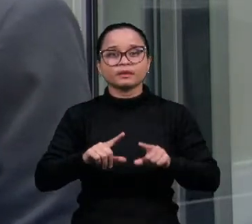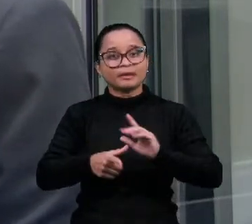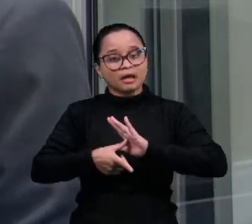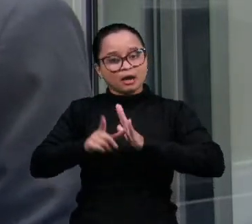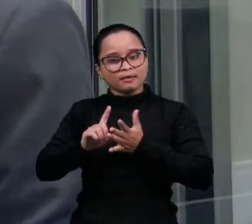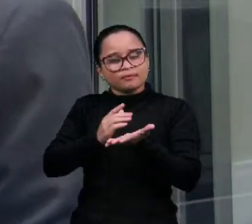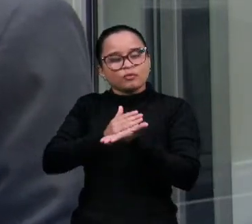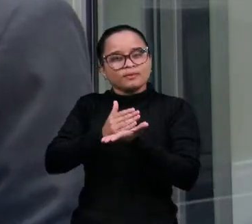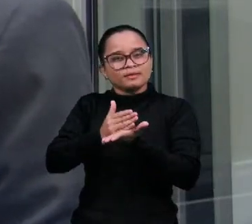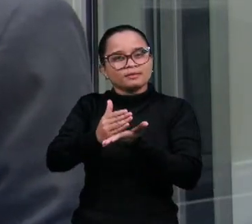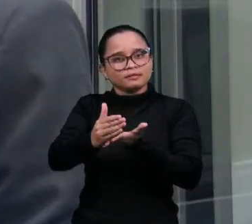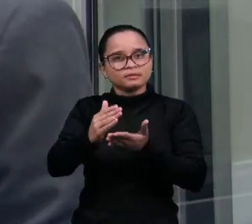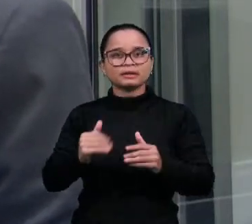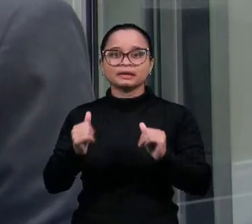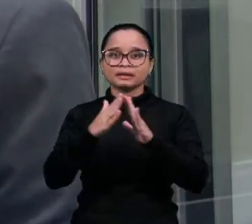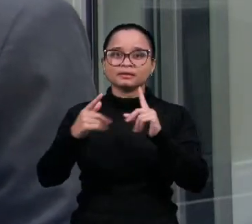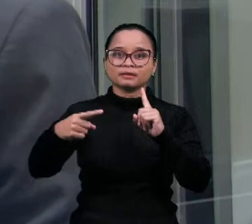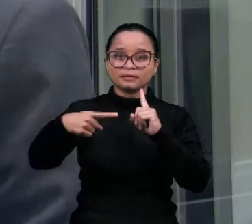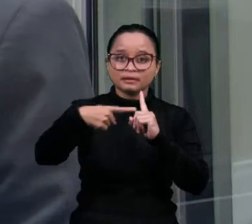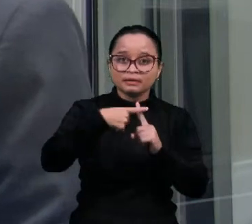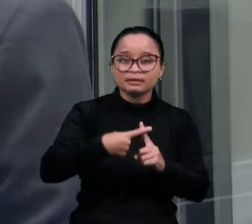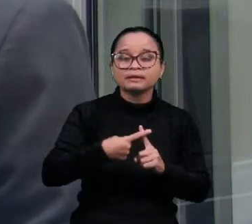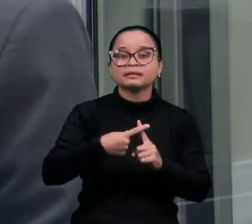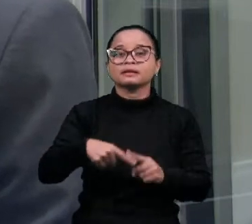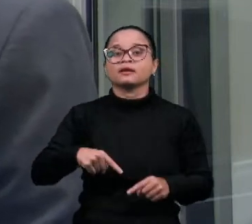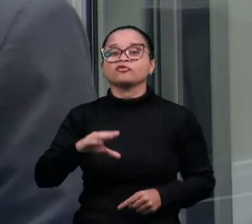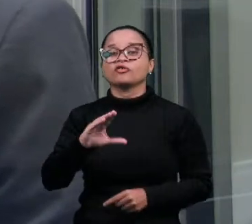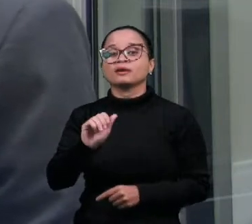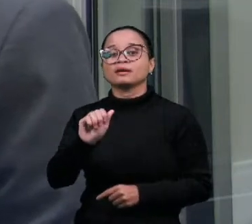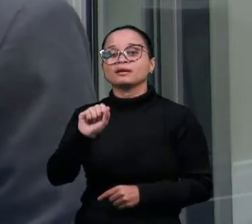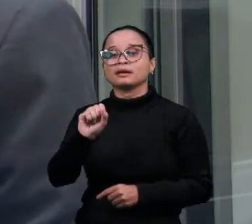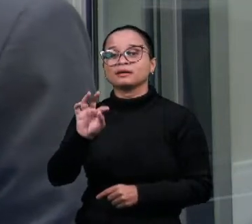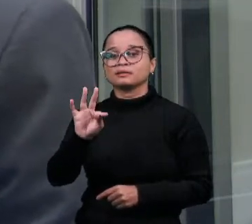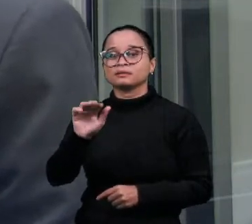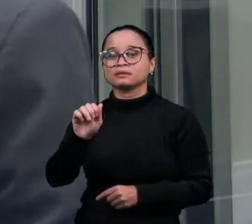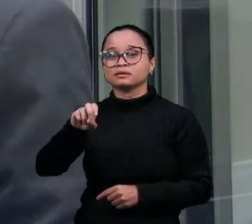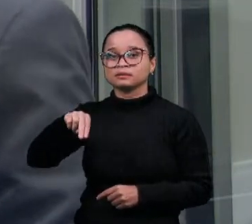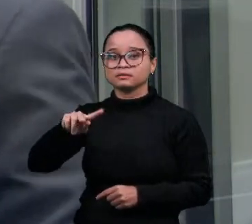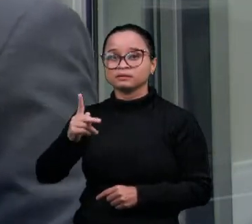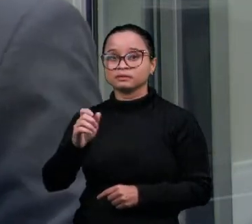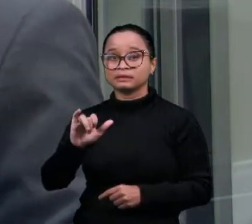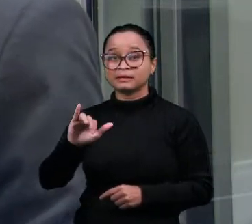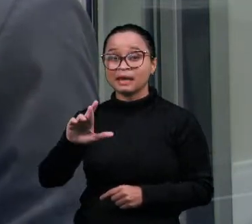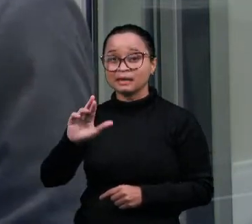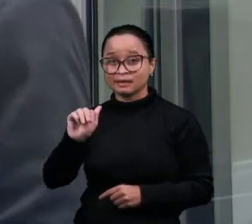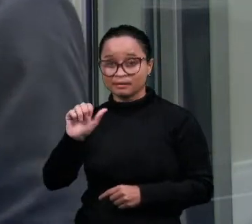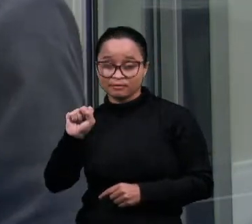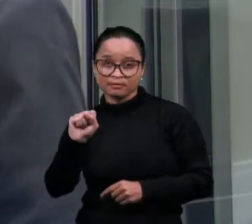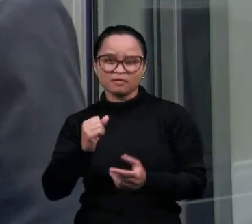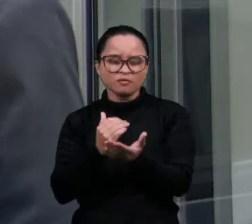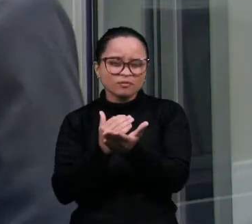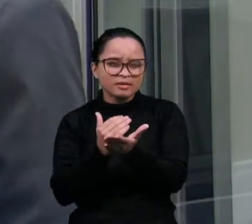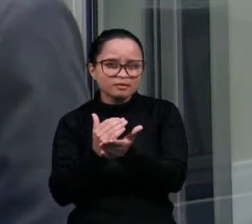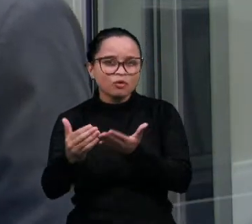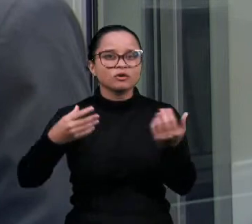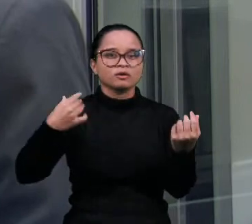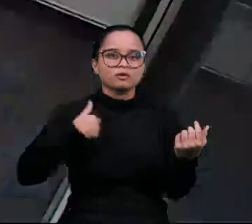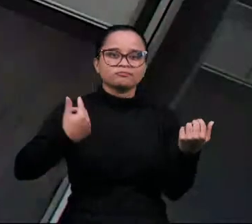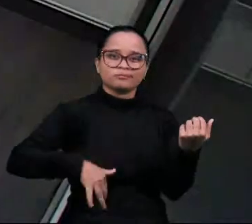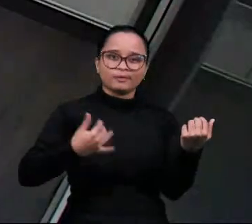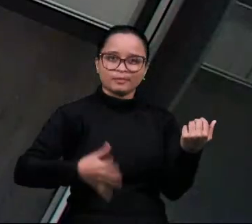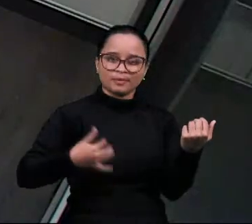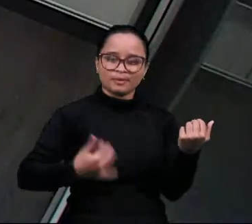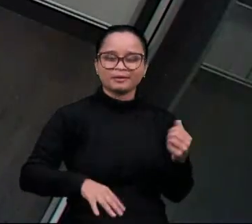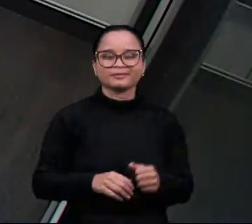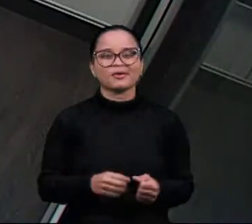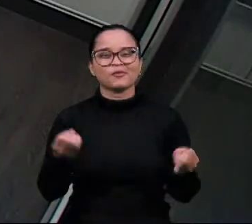trabalho, que era a igreja de Castanheiras. E eu fui um dos instrumentistas ali no início daquele trabalho. Glória a Jesus, que bênção, né?